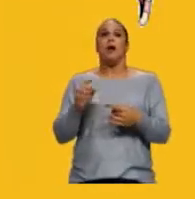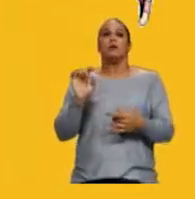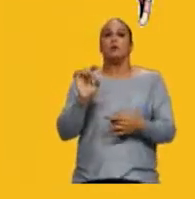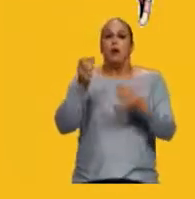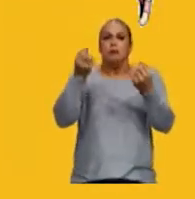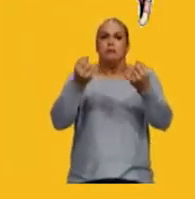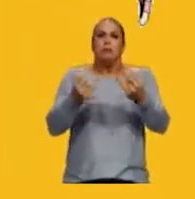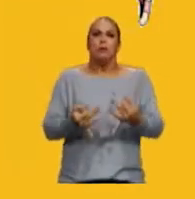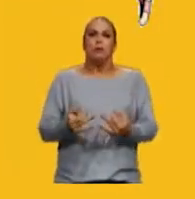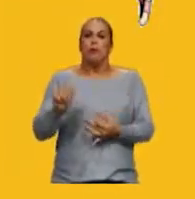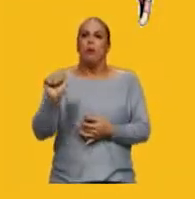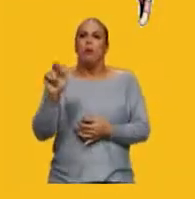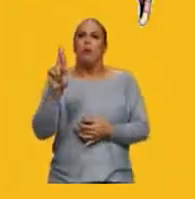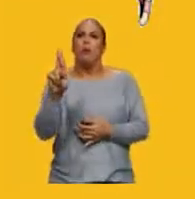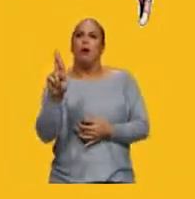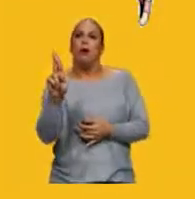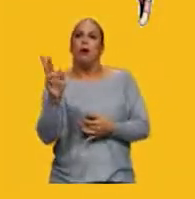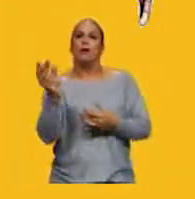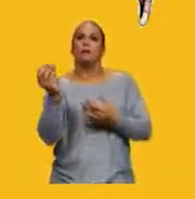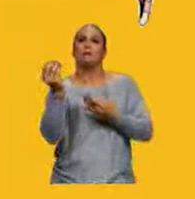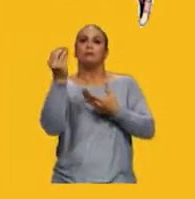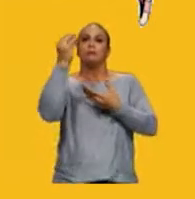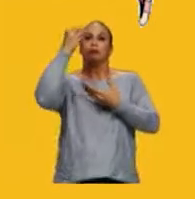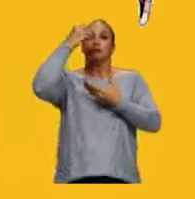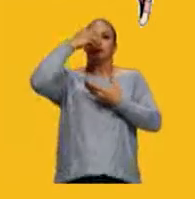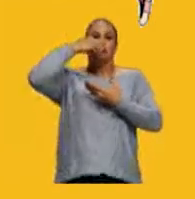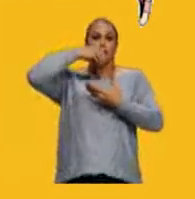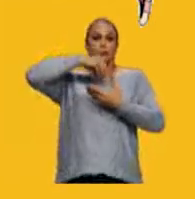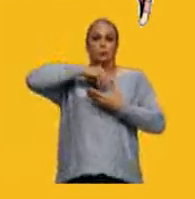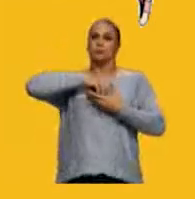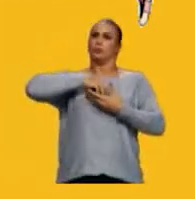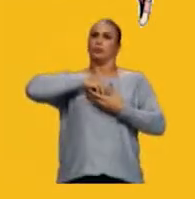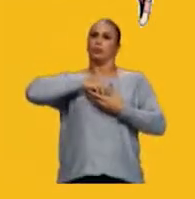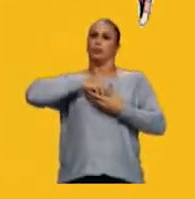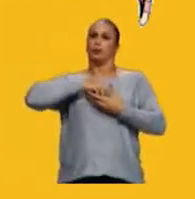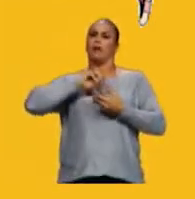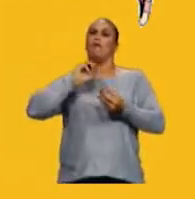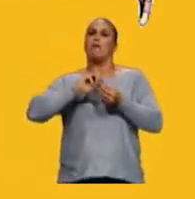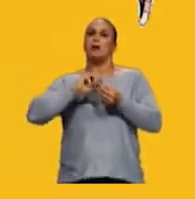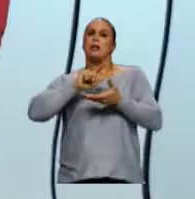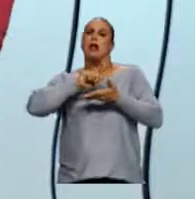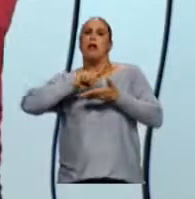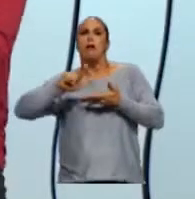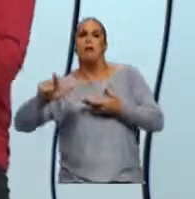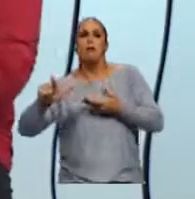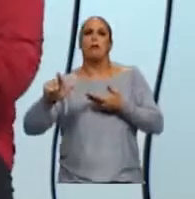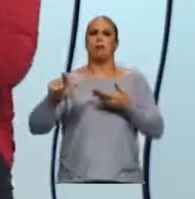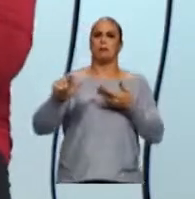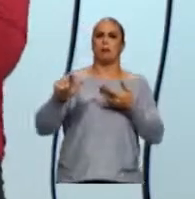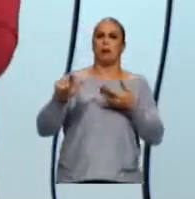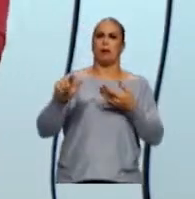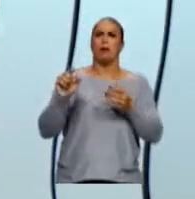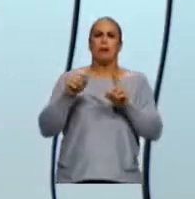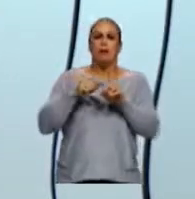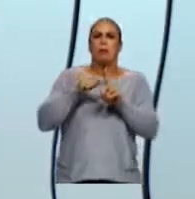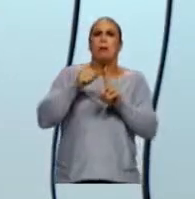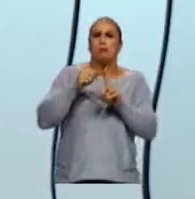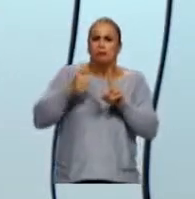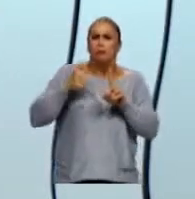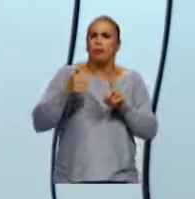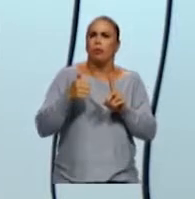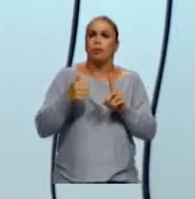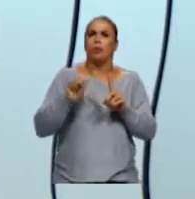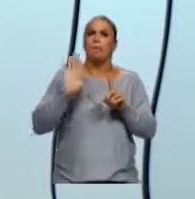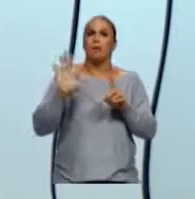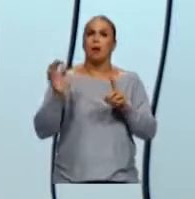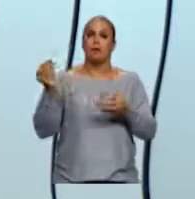órgãos que servem para passar o ar, filtrar, aquecer o ar. Mas o pulmão é lá sim que